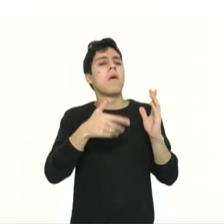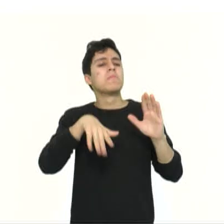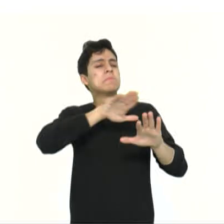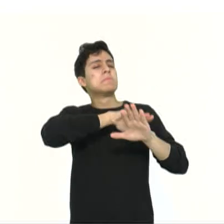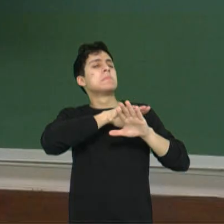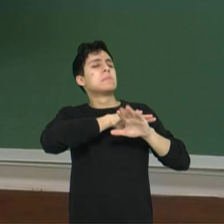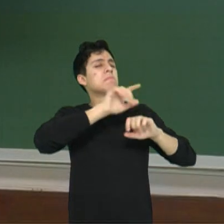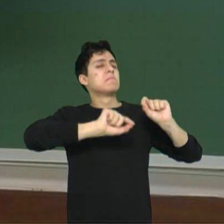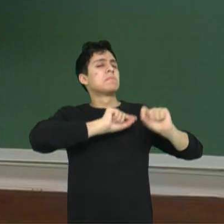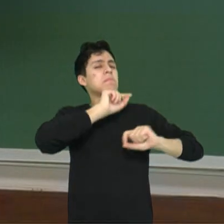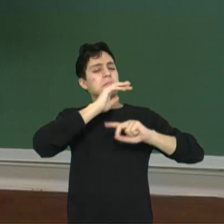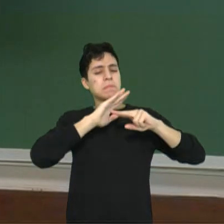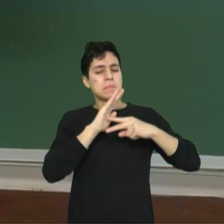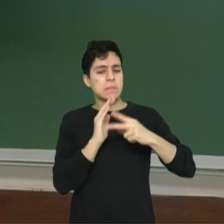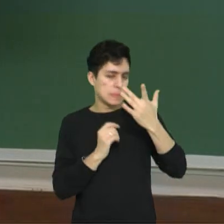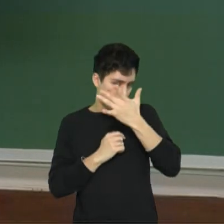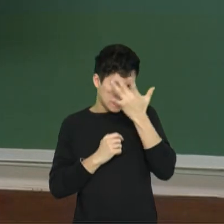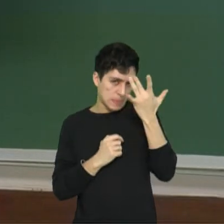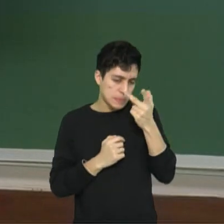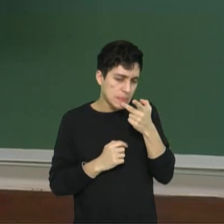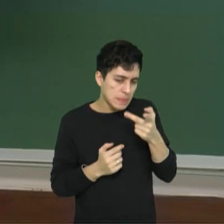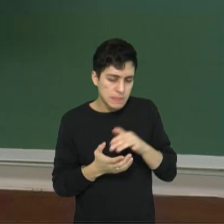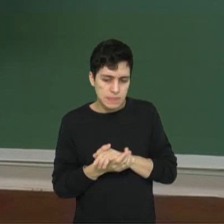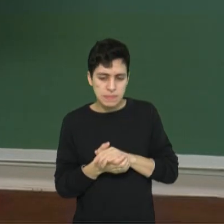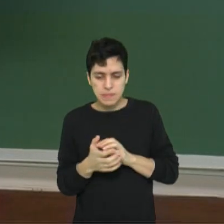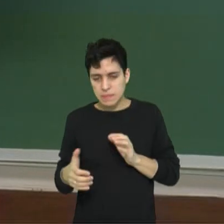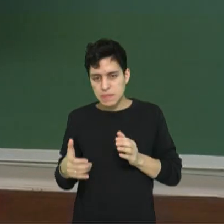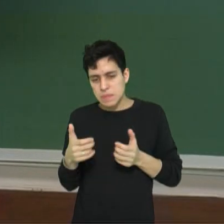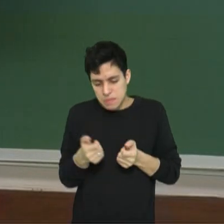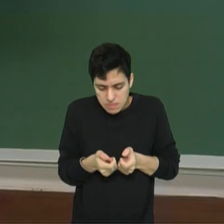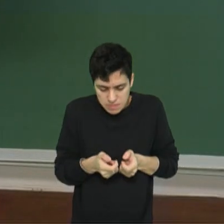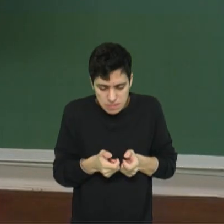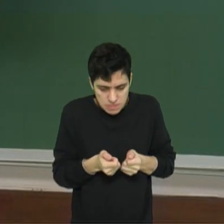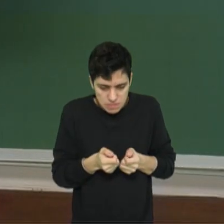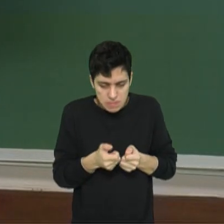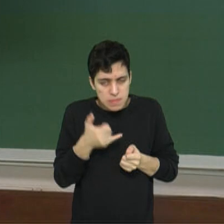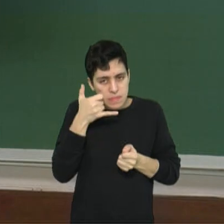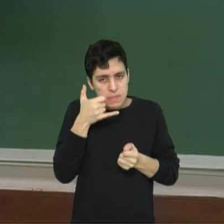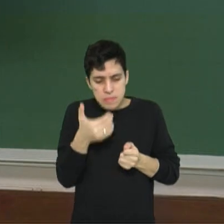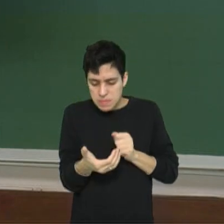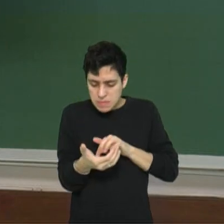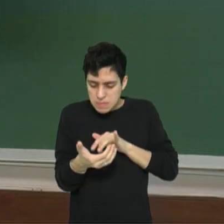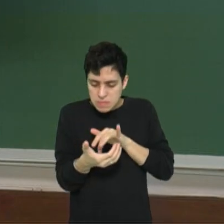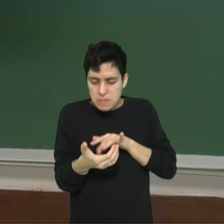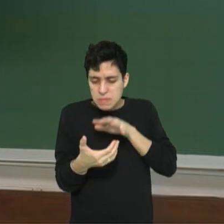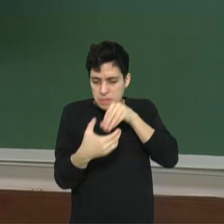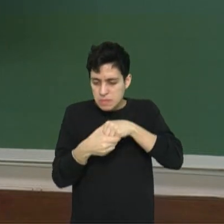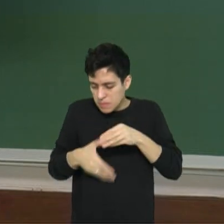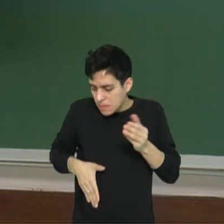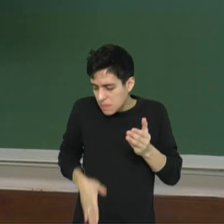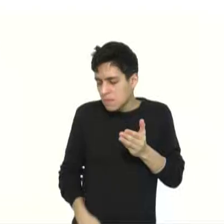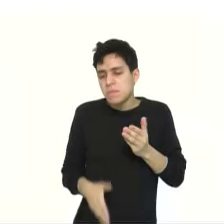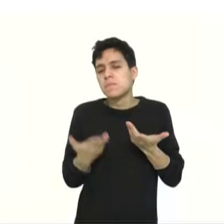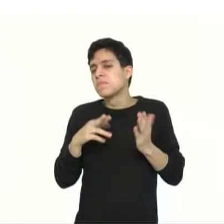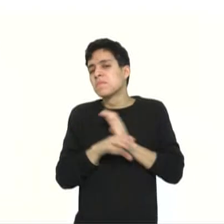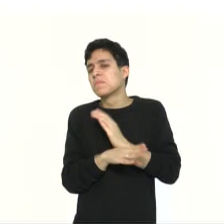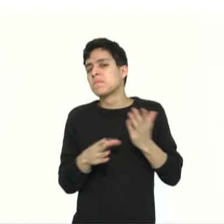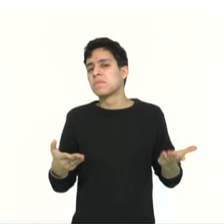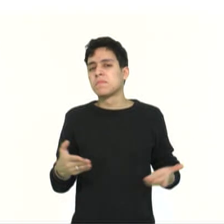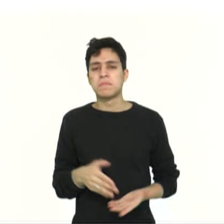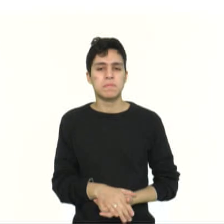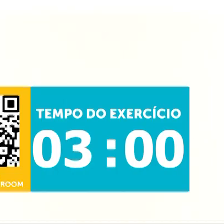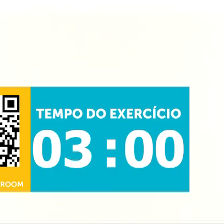Respondeu? Se você prestou atenção lá no início, no conceito do artigo de opinião, ficou fácil, né? Vamos lá. A resposta